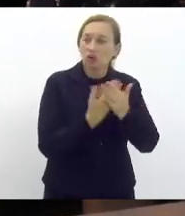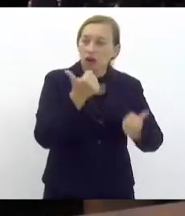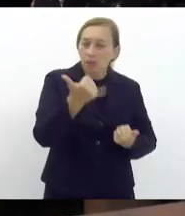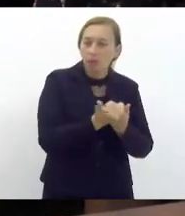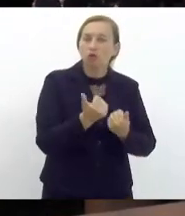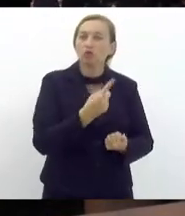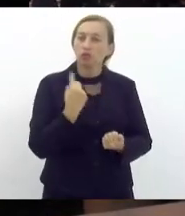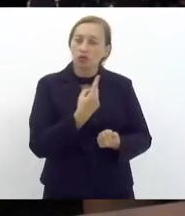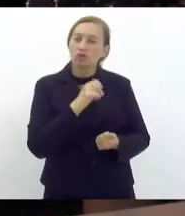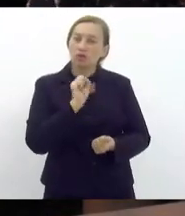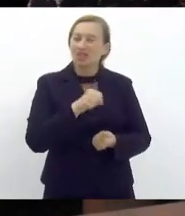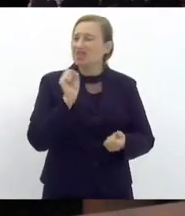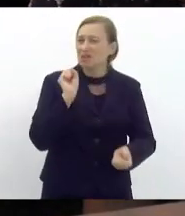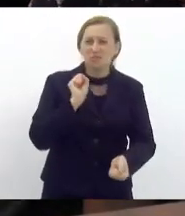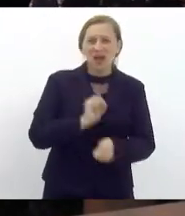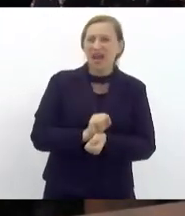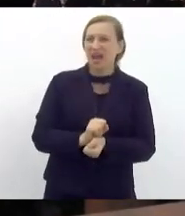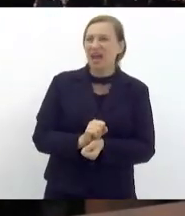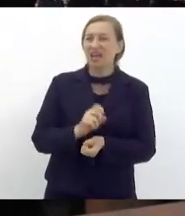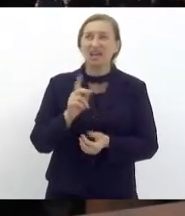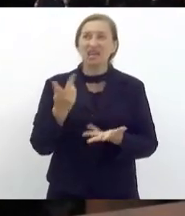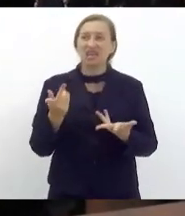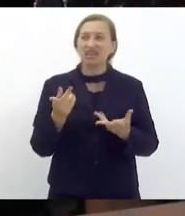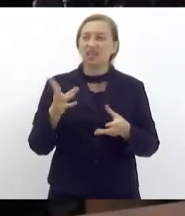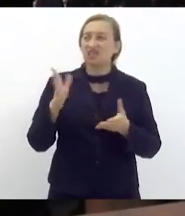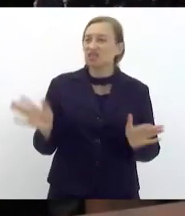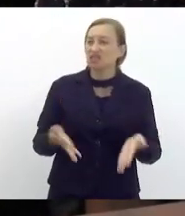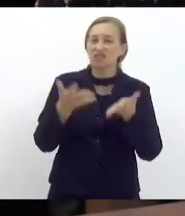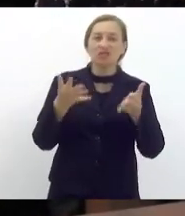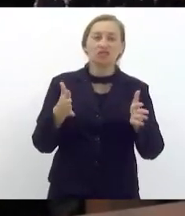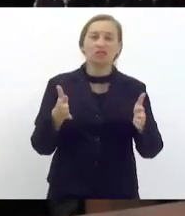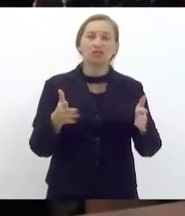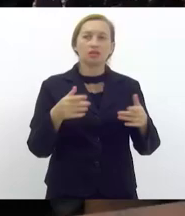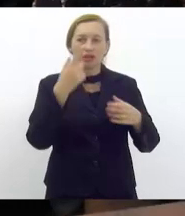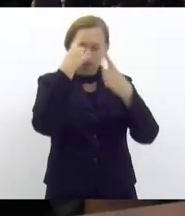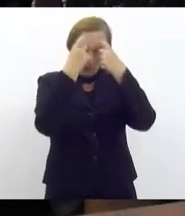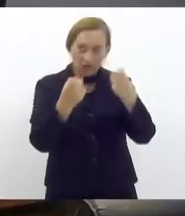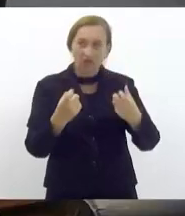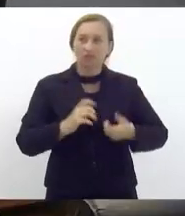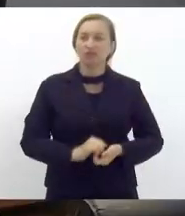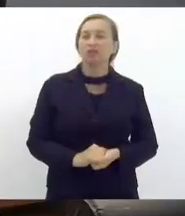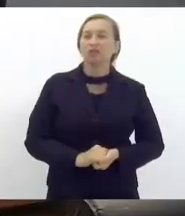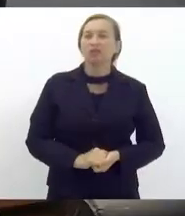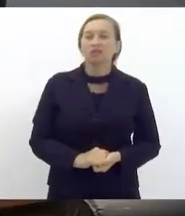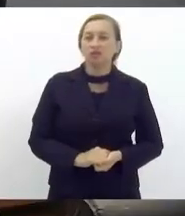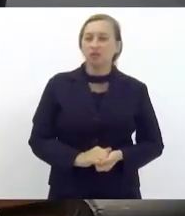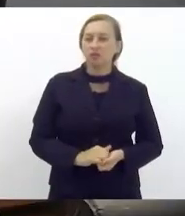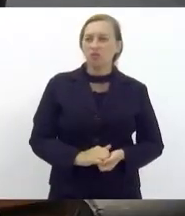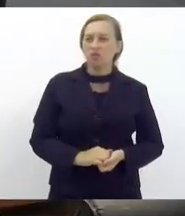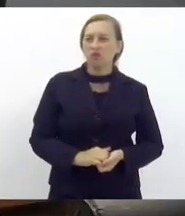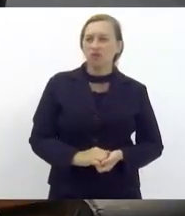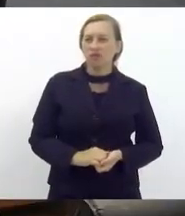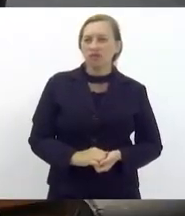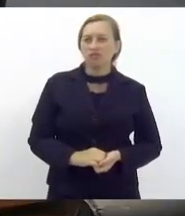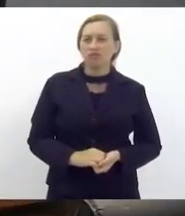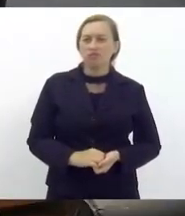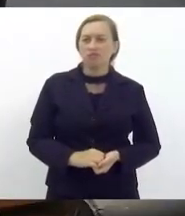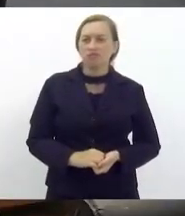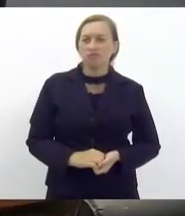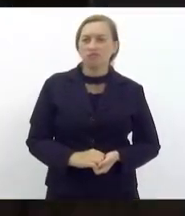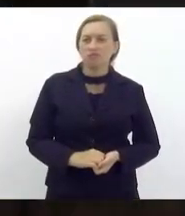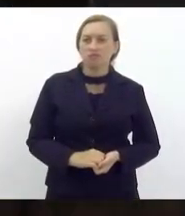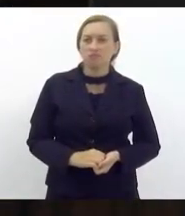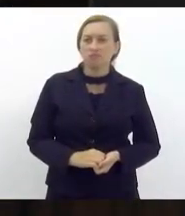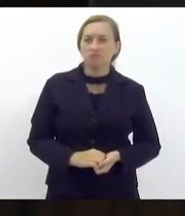e parar com esse negócio que estamos apenas incentivando a violência obrigado a presidência gostaria